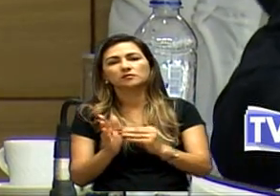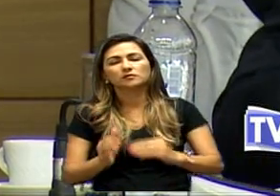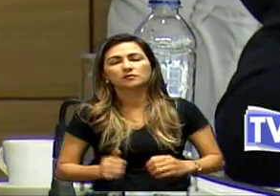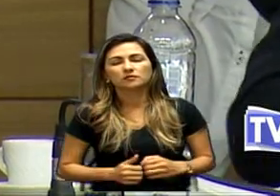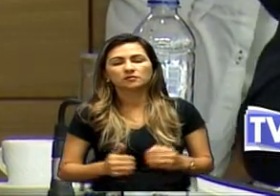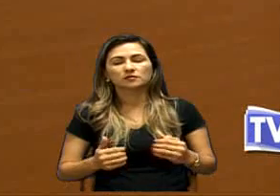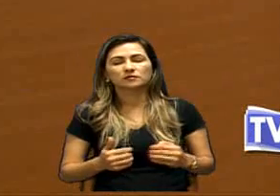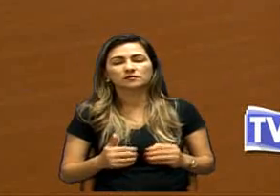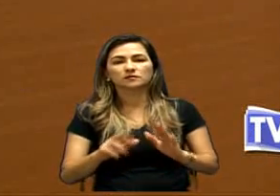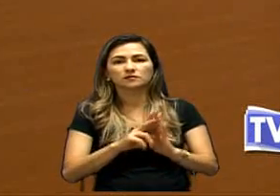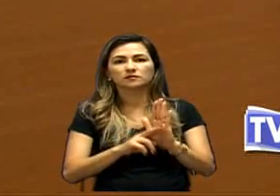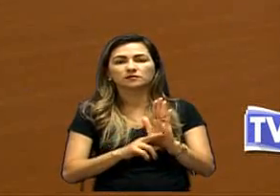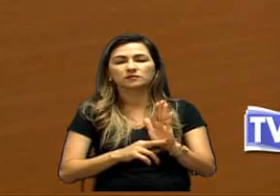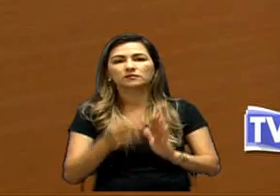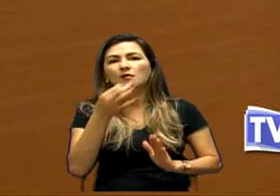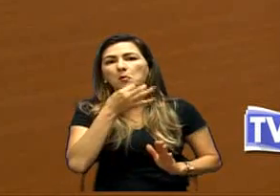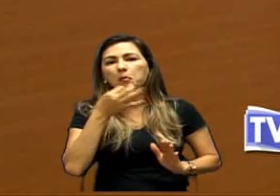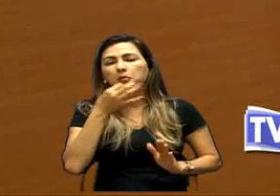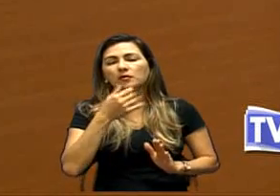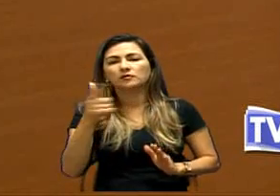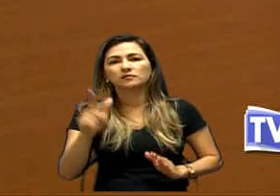senhor secretário.